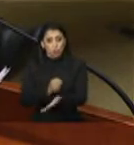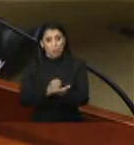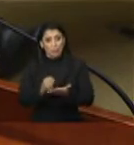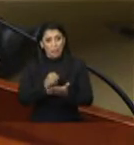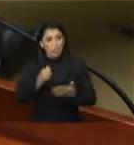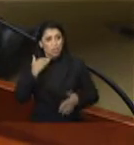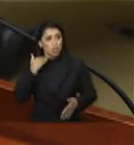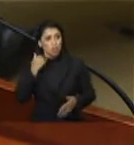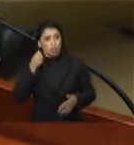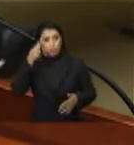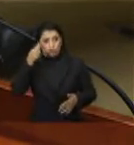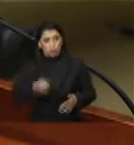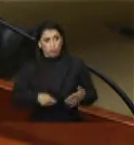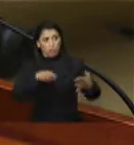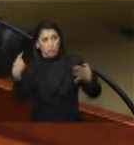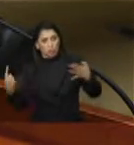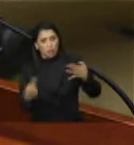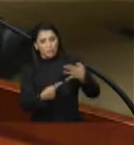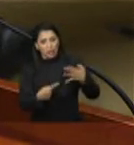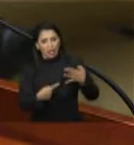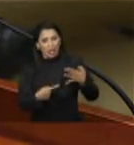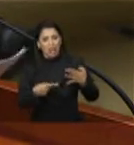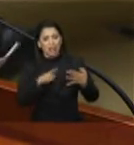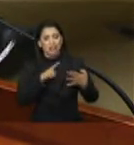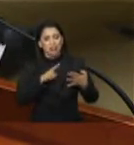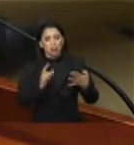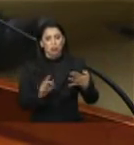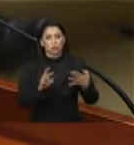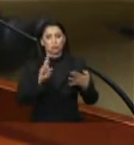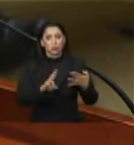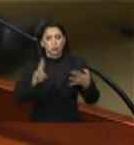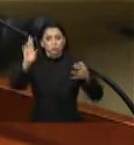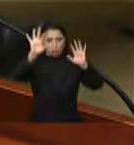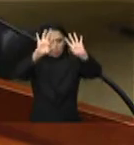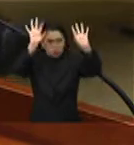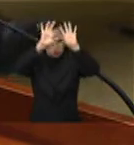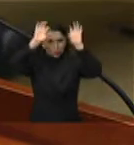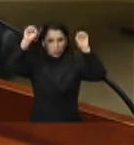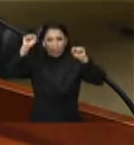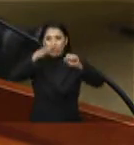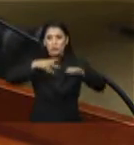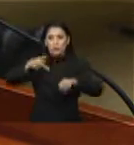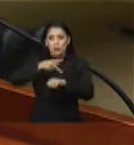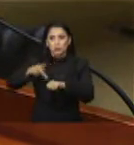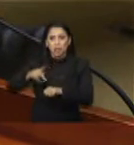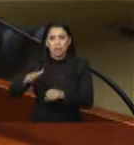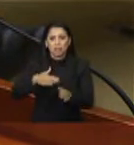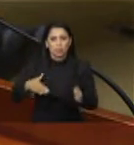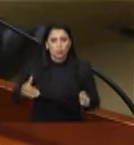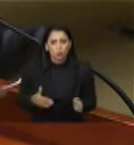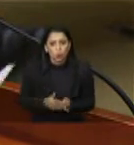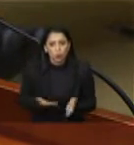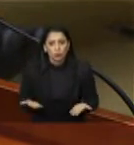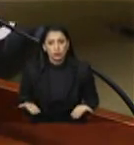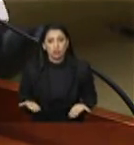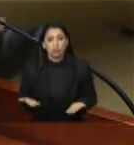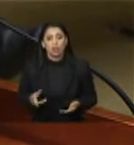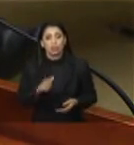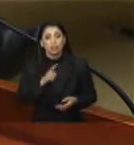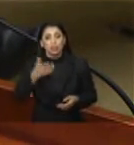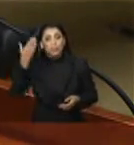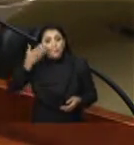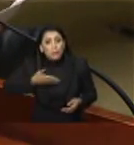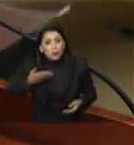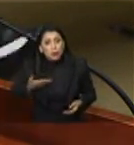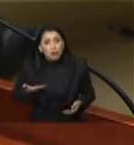primeira instância referendados nos tribunais federais de todo o país seu fenômeno que Independente